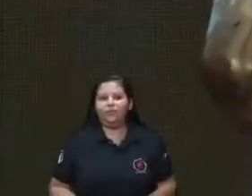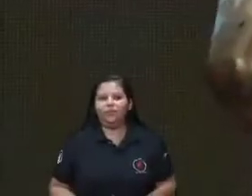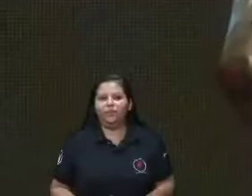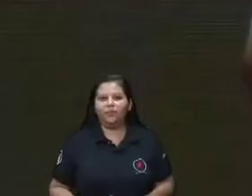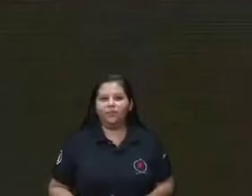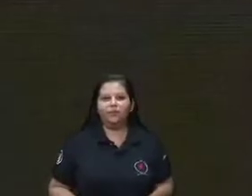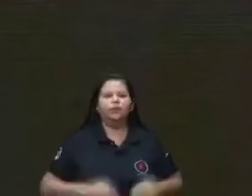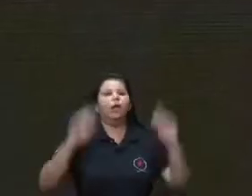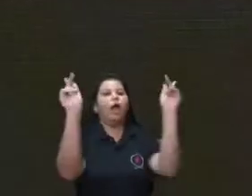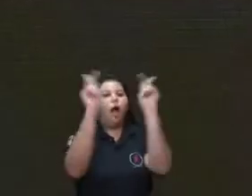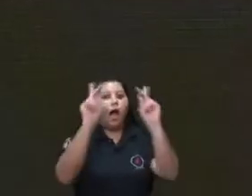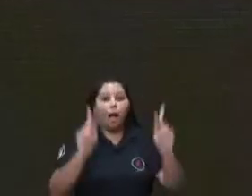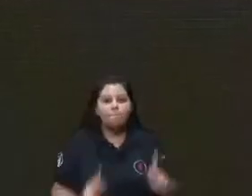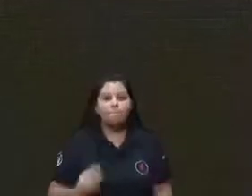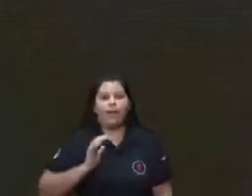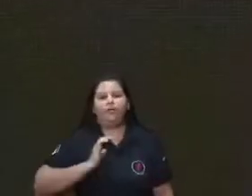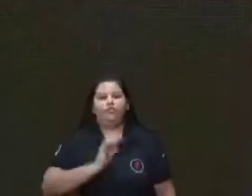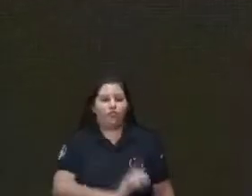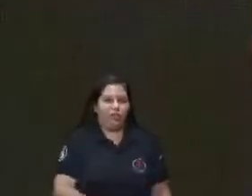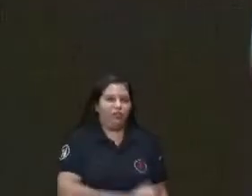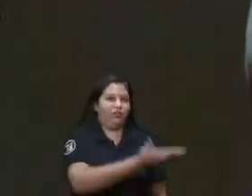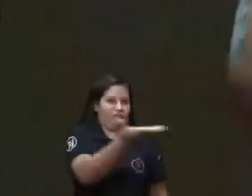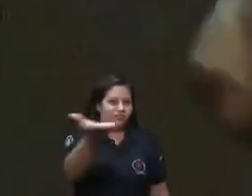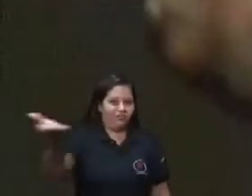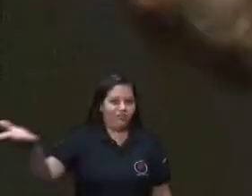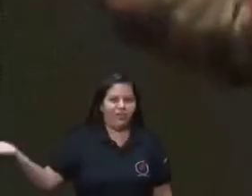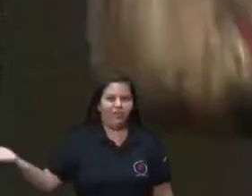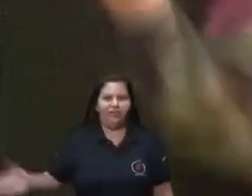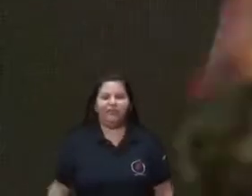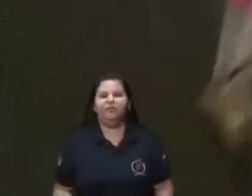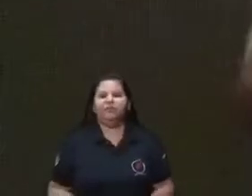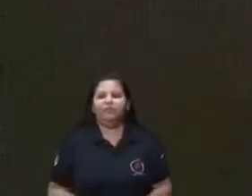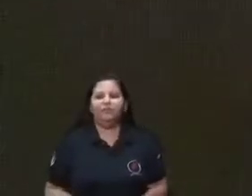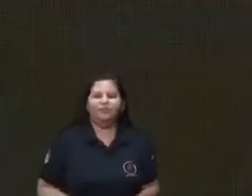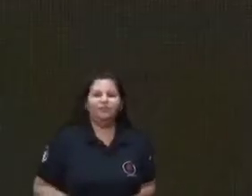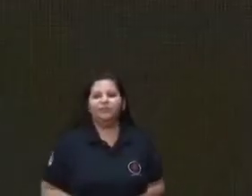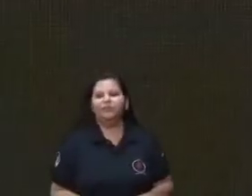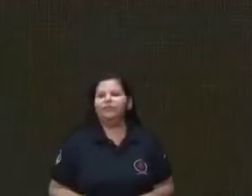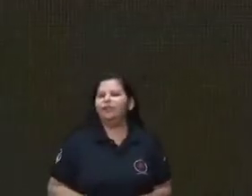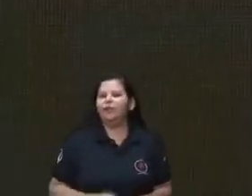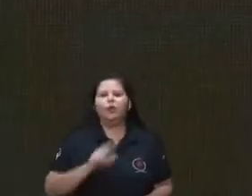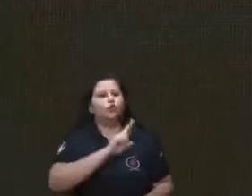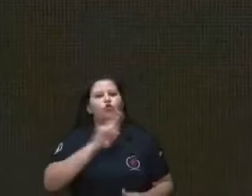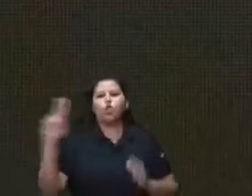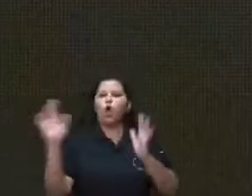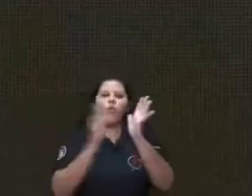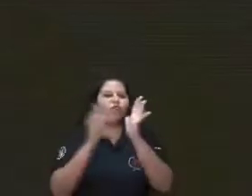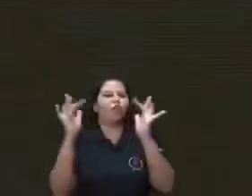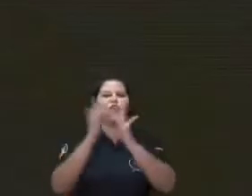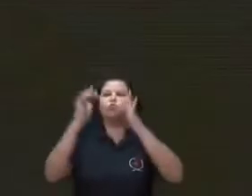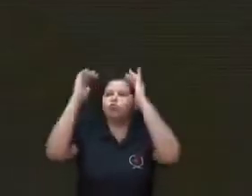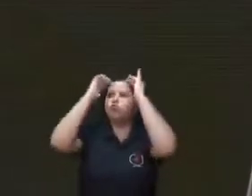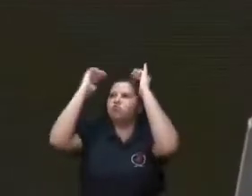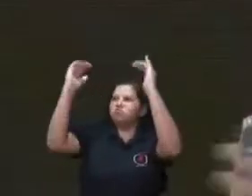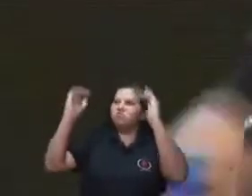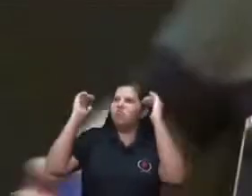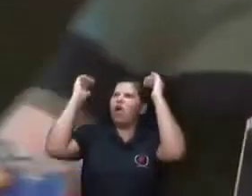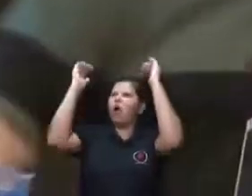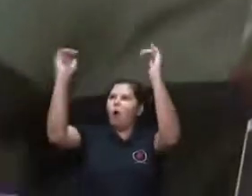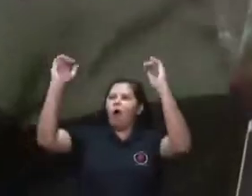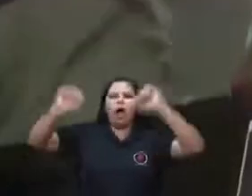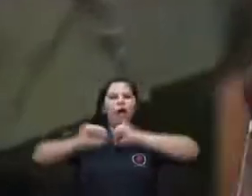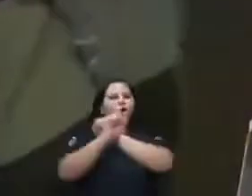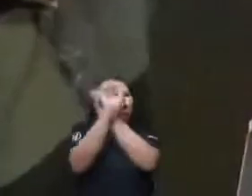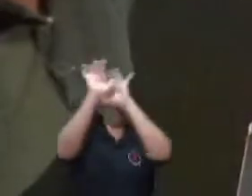A paz de Cristo, amados. Ao nome de Jesus, seja honra, glória,